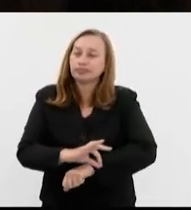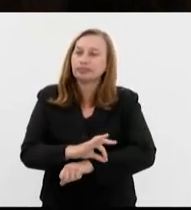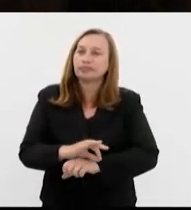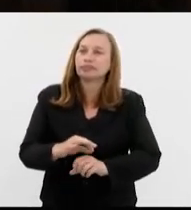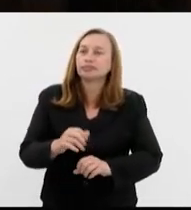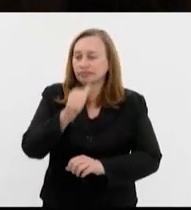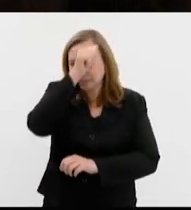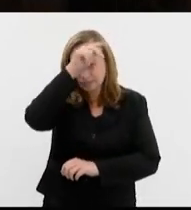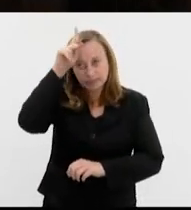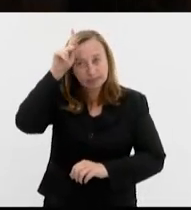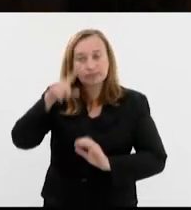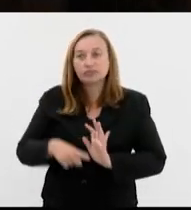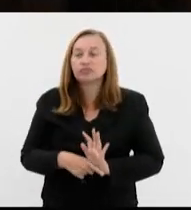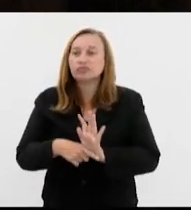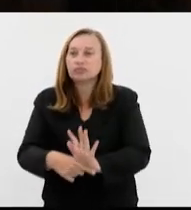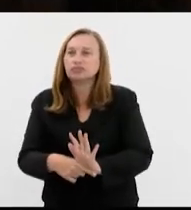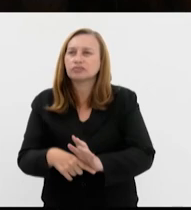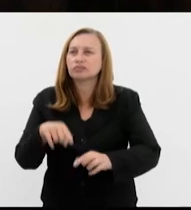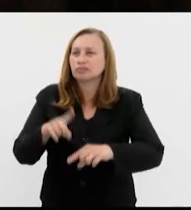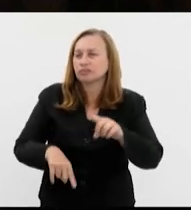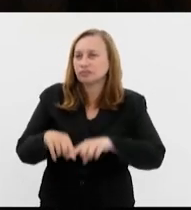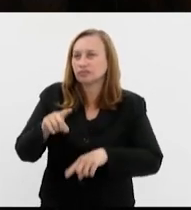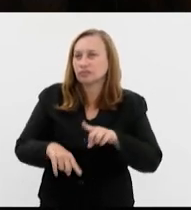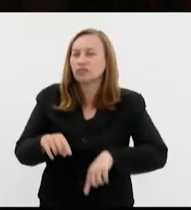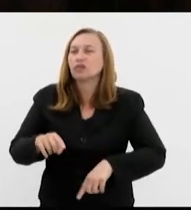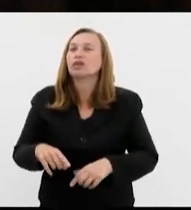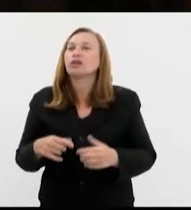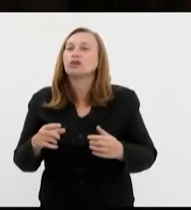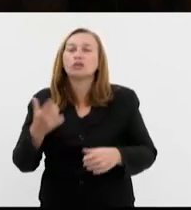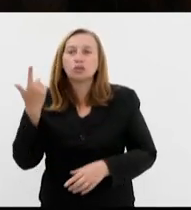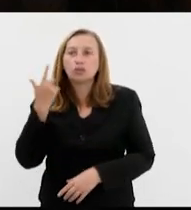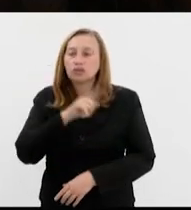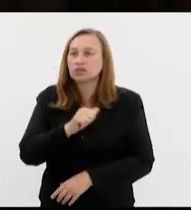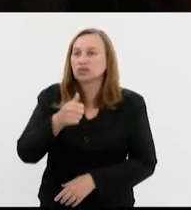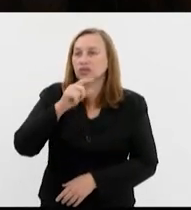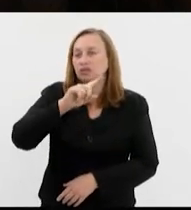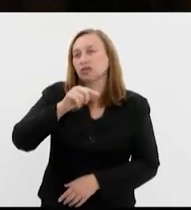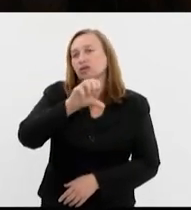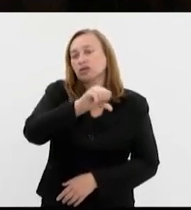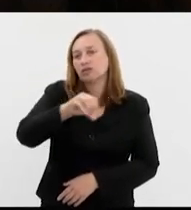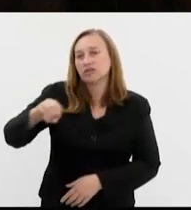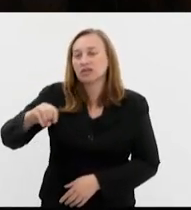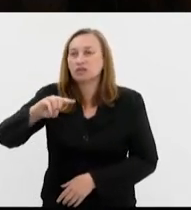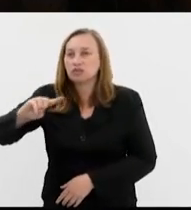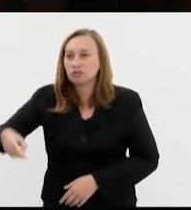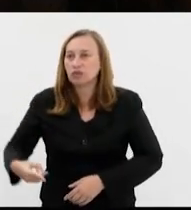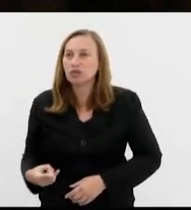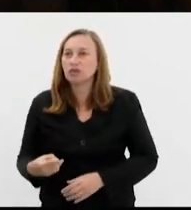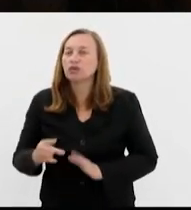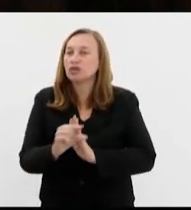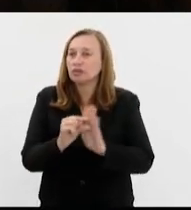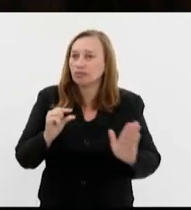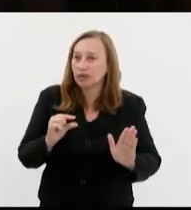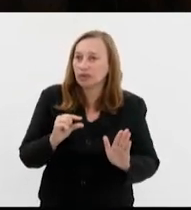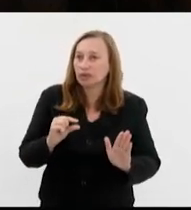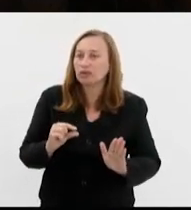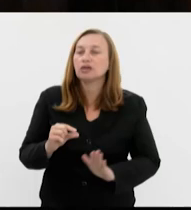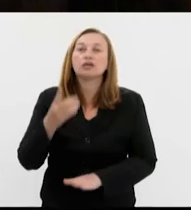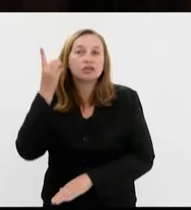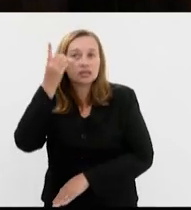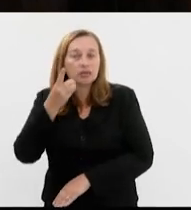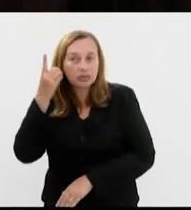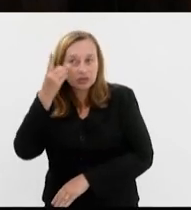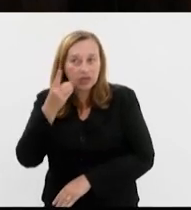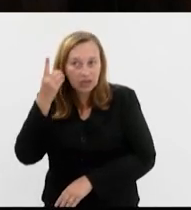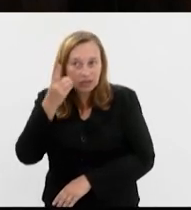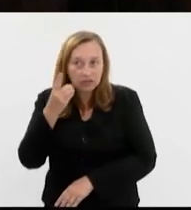material. Só que, para além disso, ainda conseguimos 900 mil em emendas parlamentares, 500 mil com o então deputado federal Marcelo